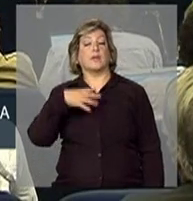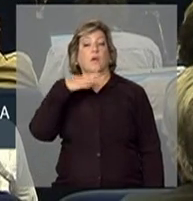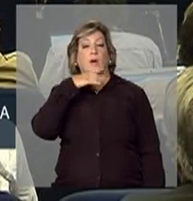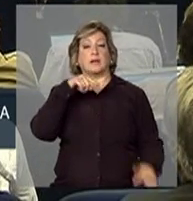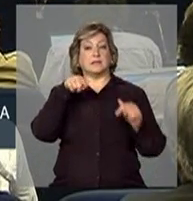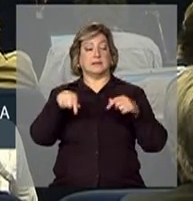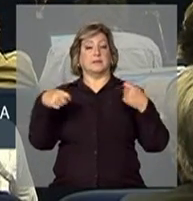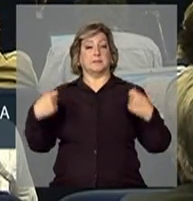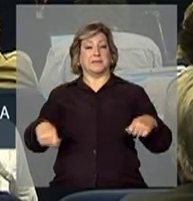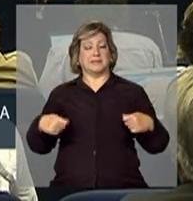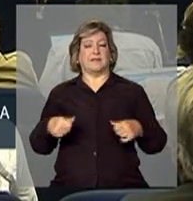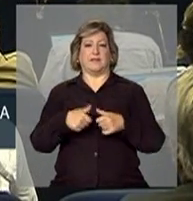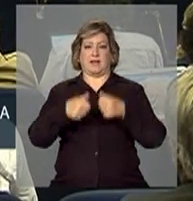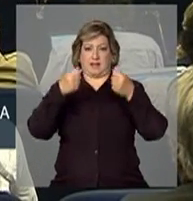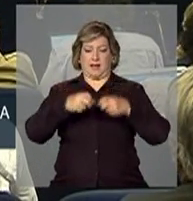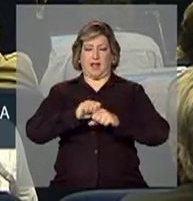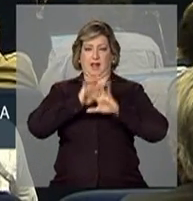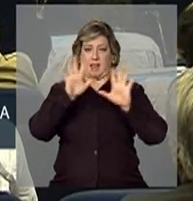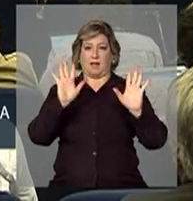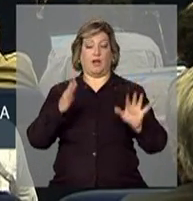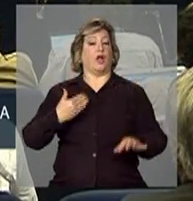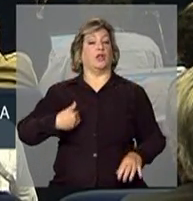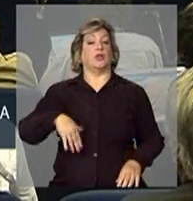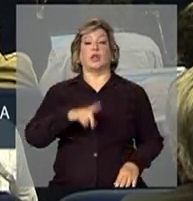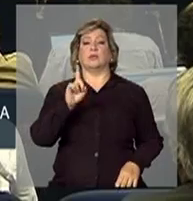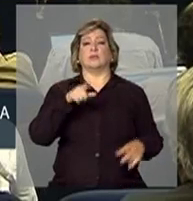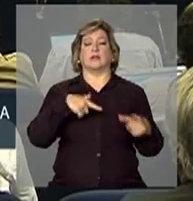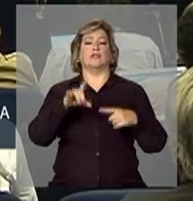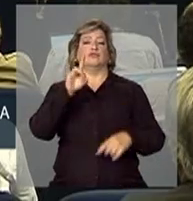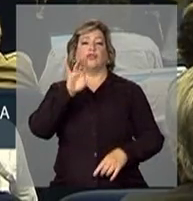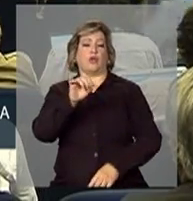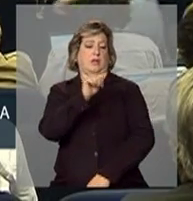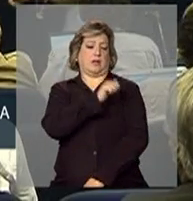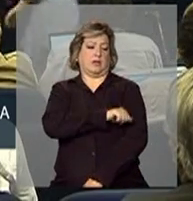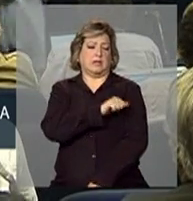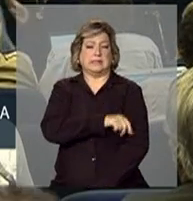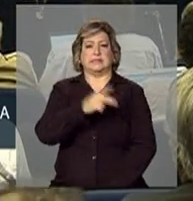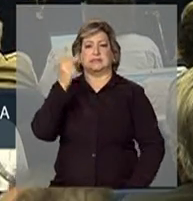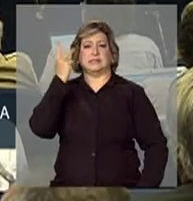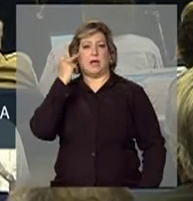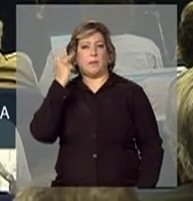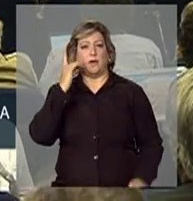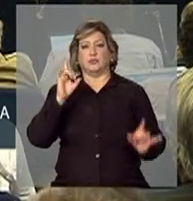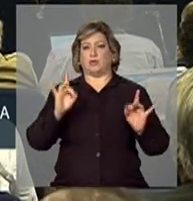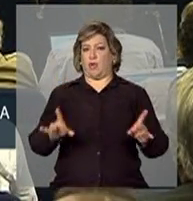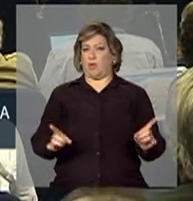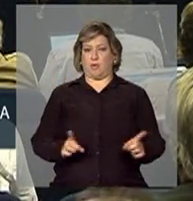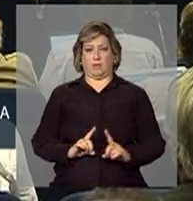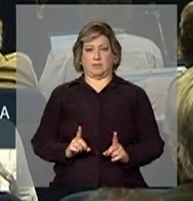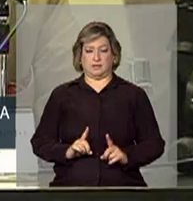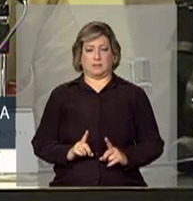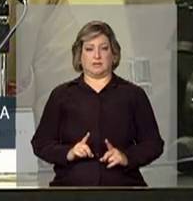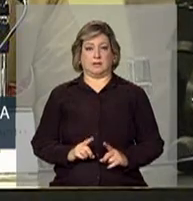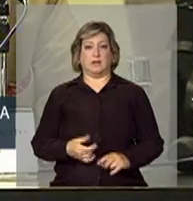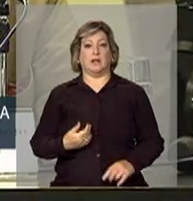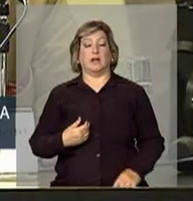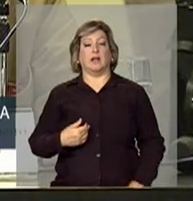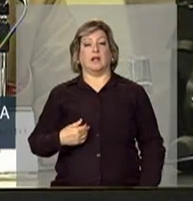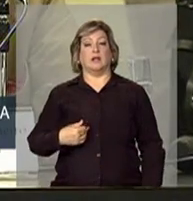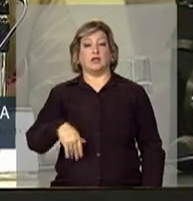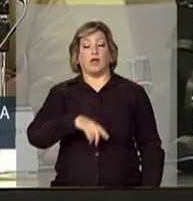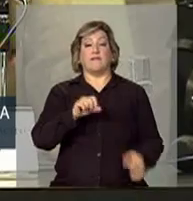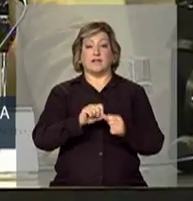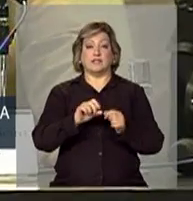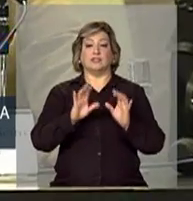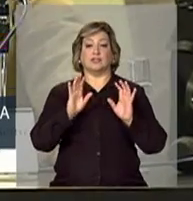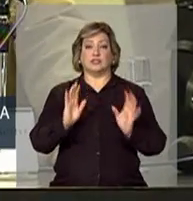claro. Nós não trabalhamos só no Rio, eixo Rio-São Paulo. Quer dizer, nós fizemos